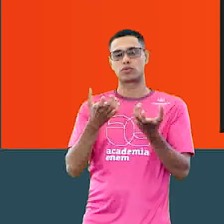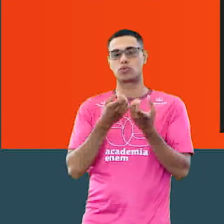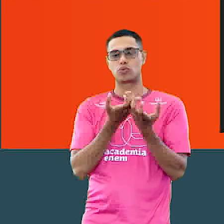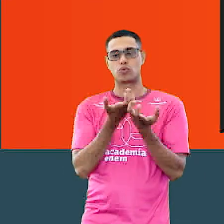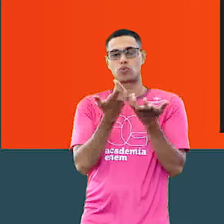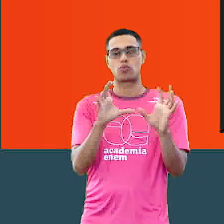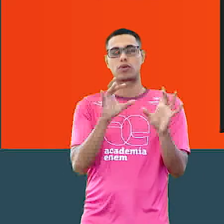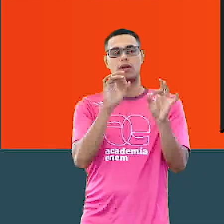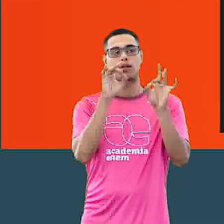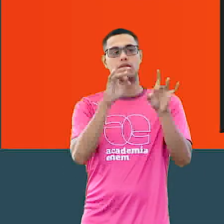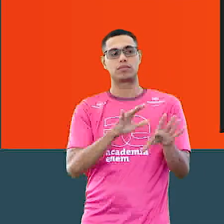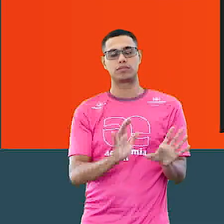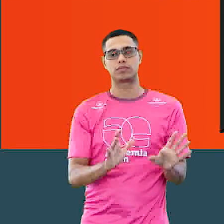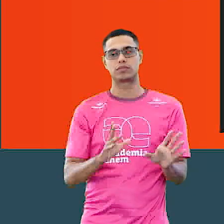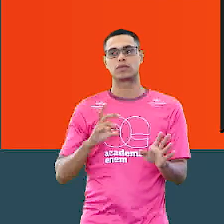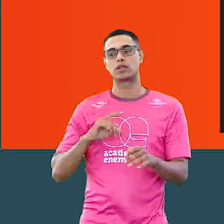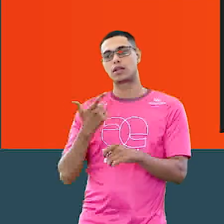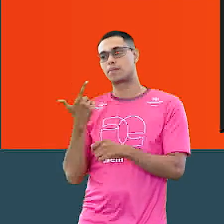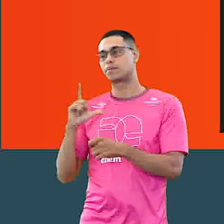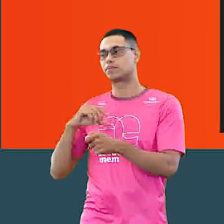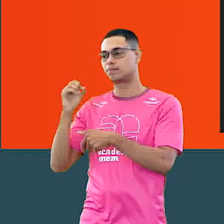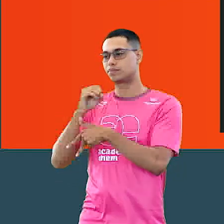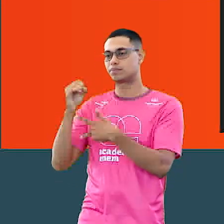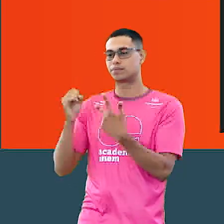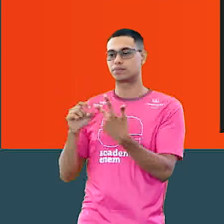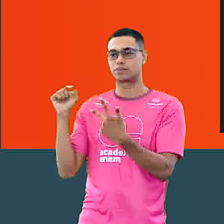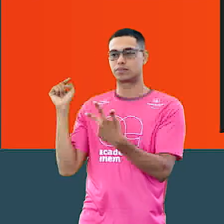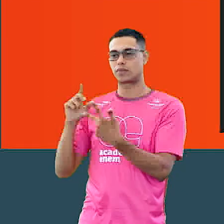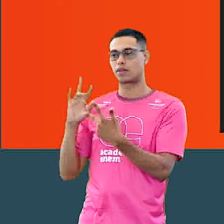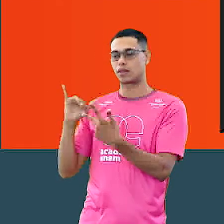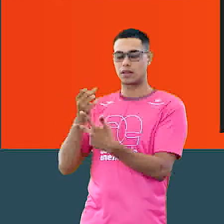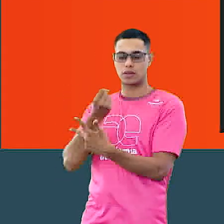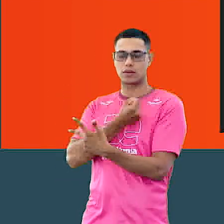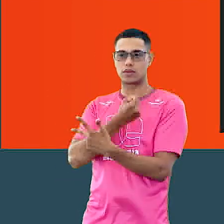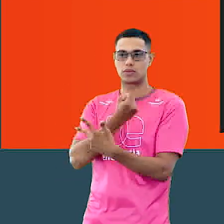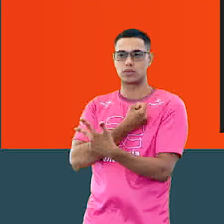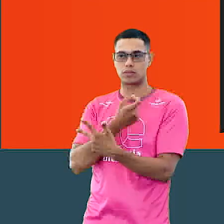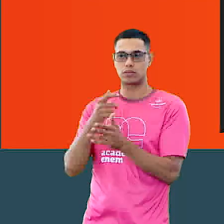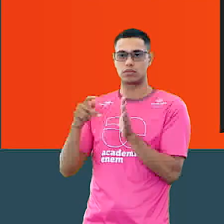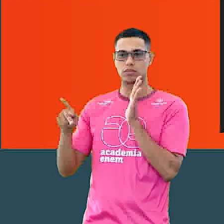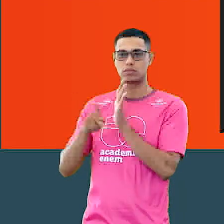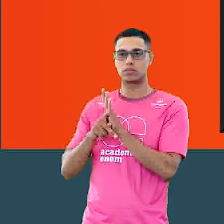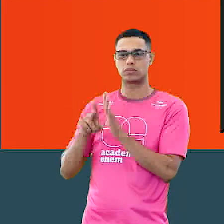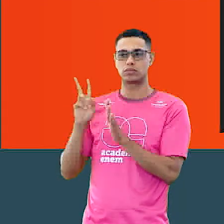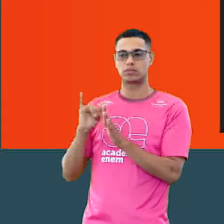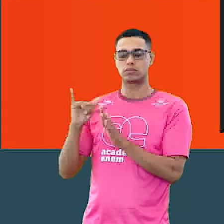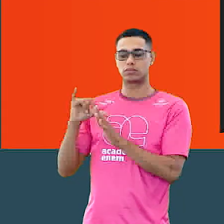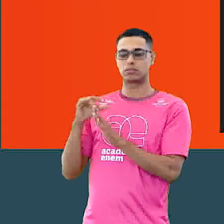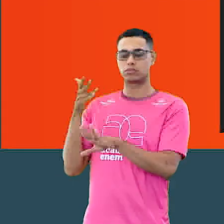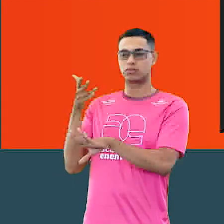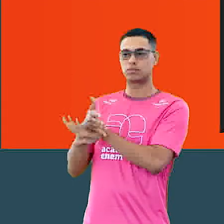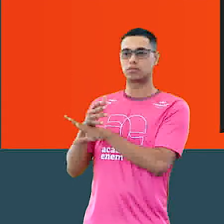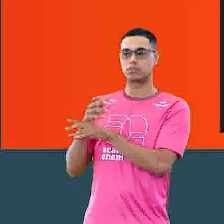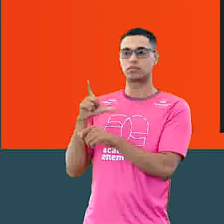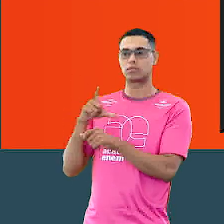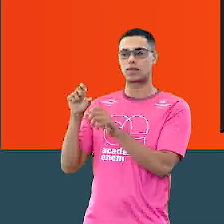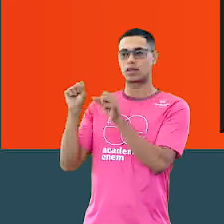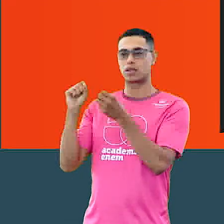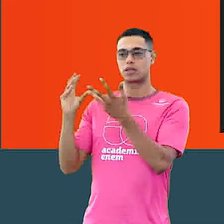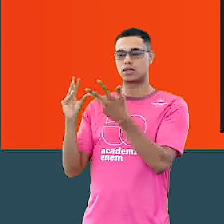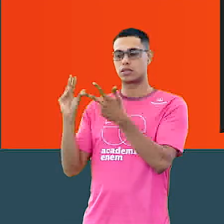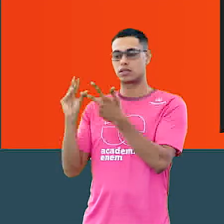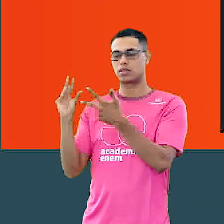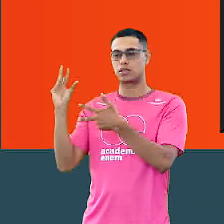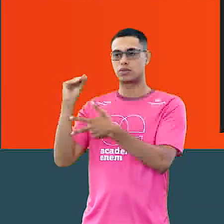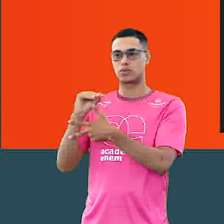mais. Quando você fizer o Enem, que você tiver a sua nota do Enem, você vai acessar o sistema, que é